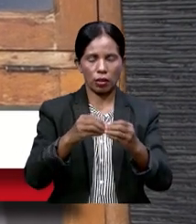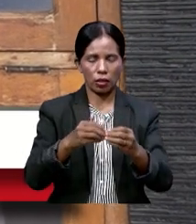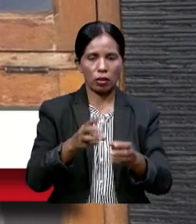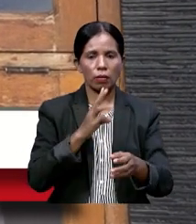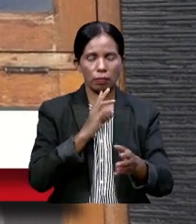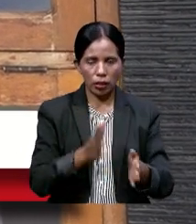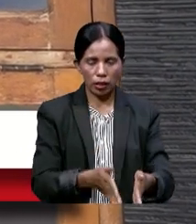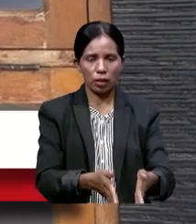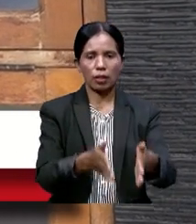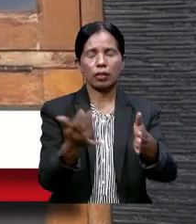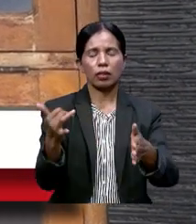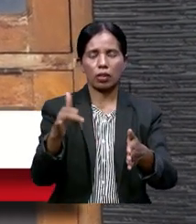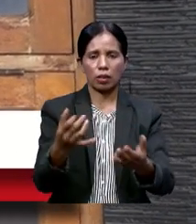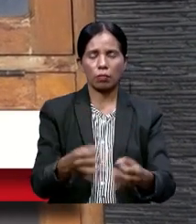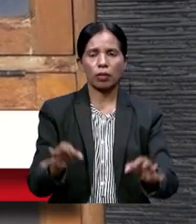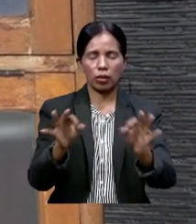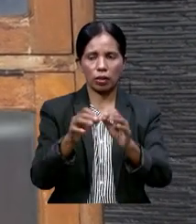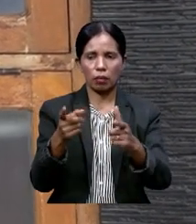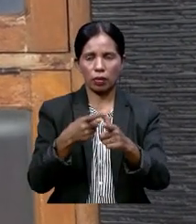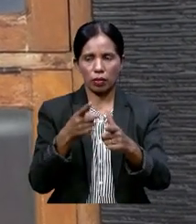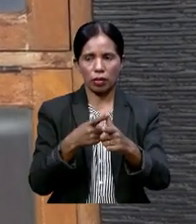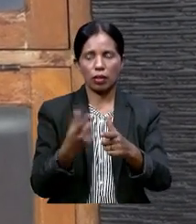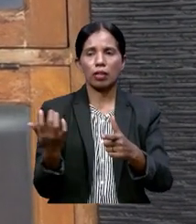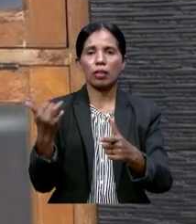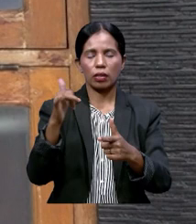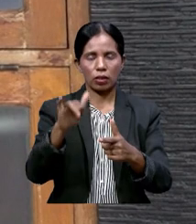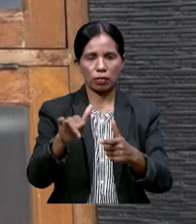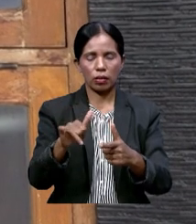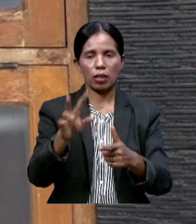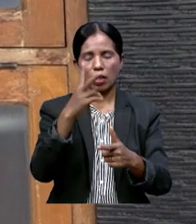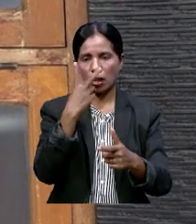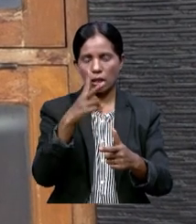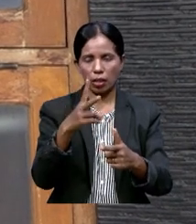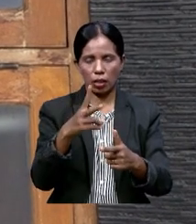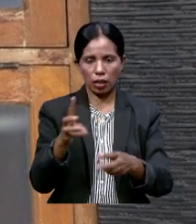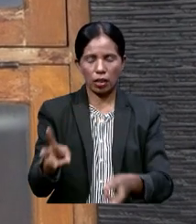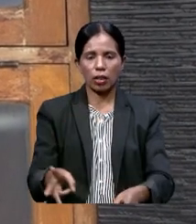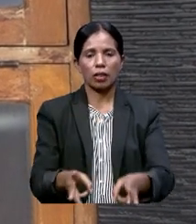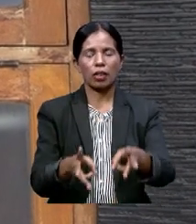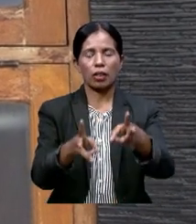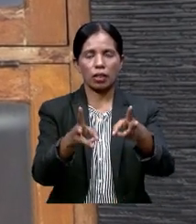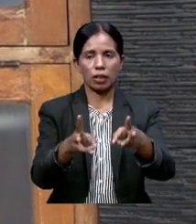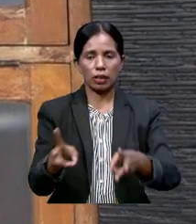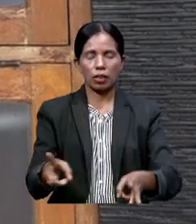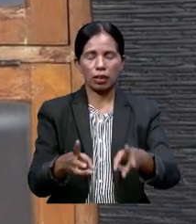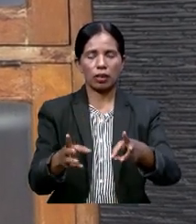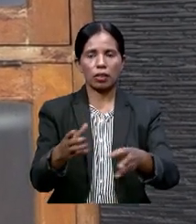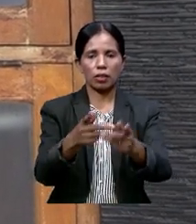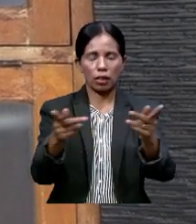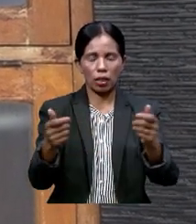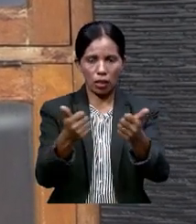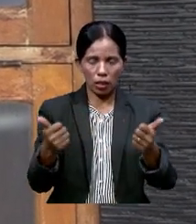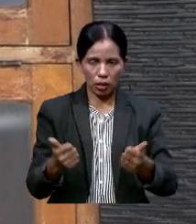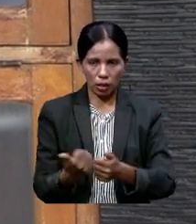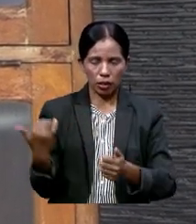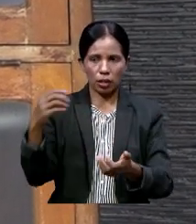ina ne sai prioridades primeiro lo segundo siramo sakara dalan seria bairu sira atu bele tau sai no